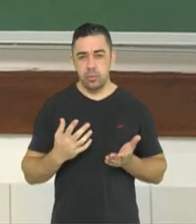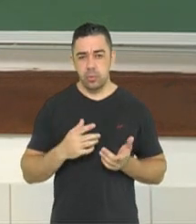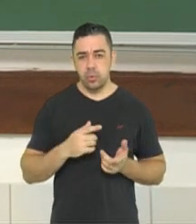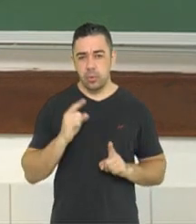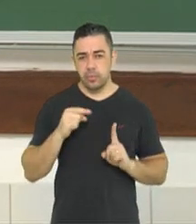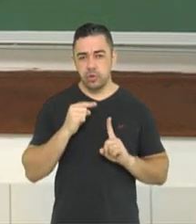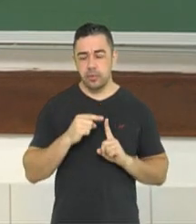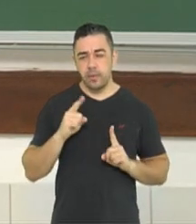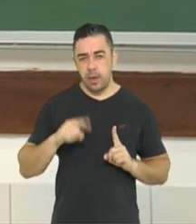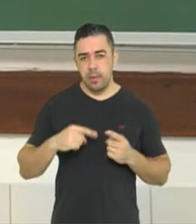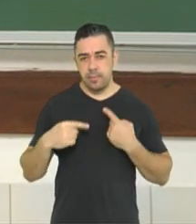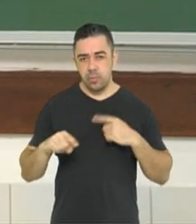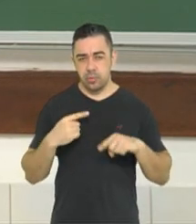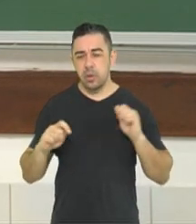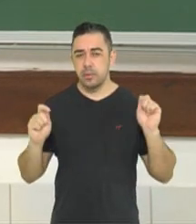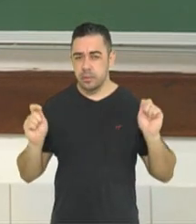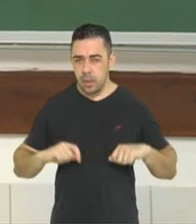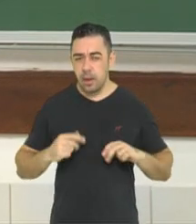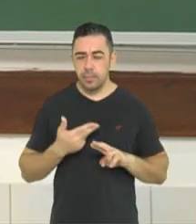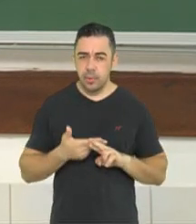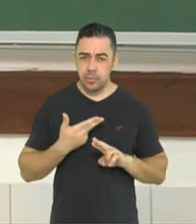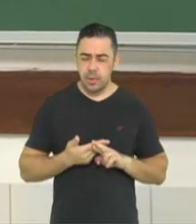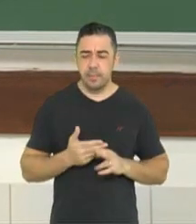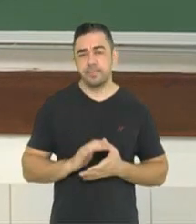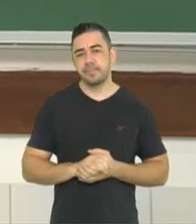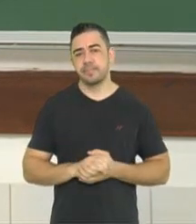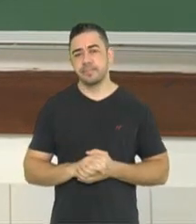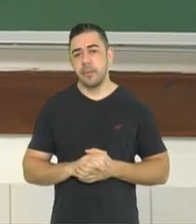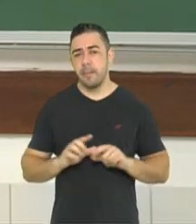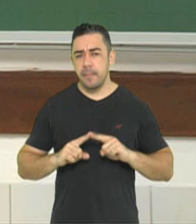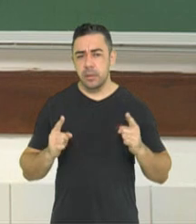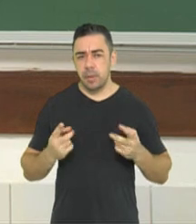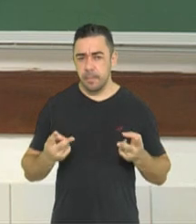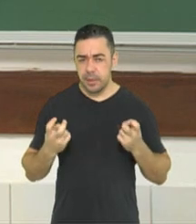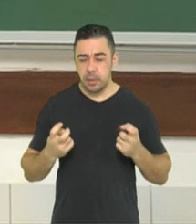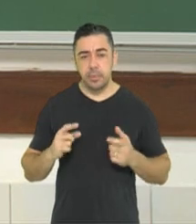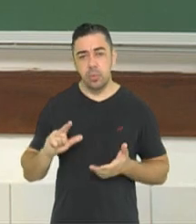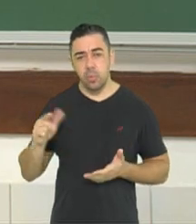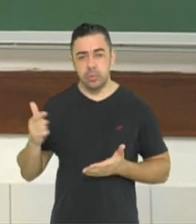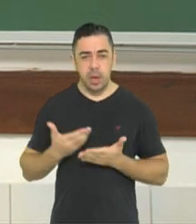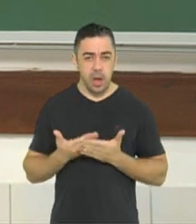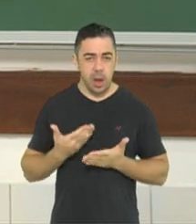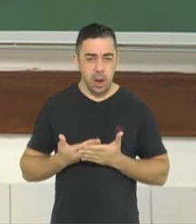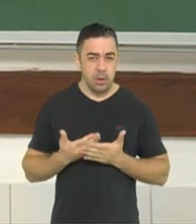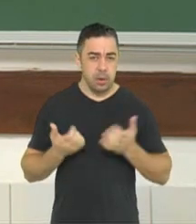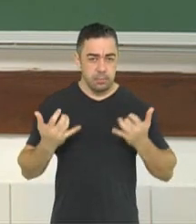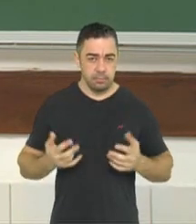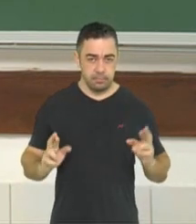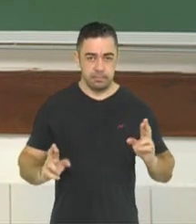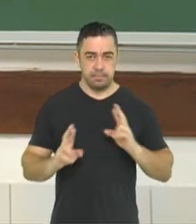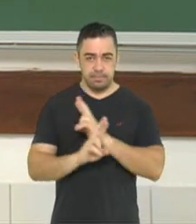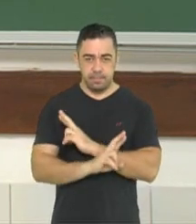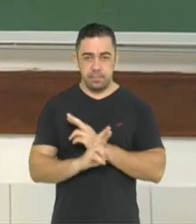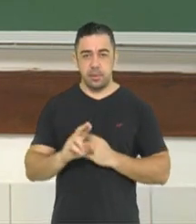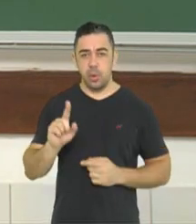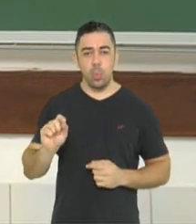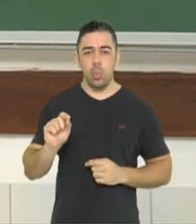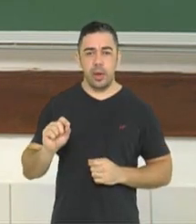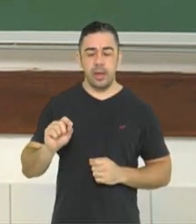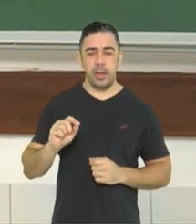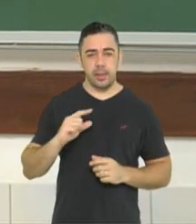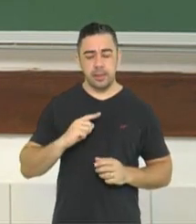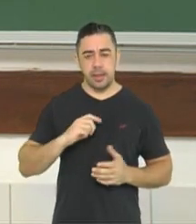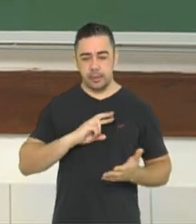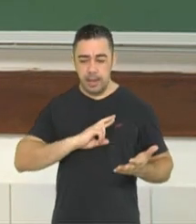para as quais a música ela pode ser usada. Mas a gente até observou em outras aulas falando da relação com o sagrado,